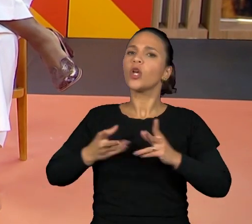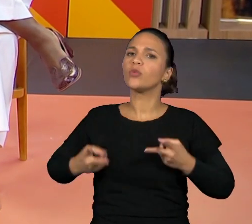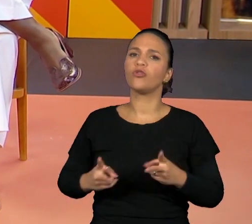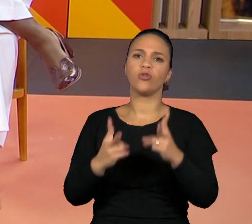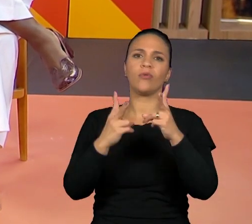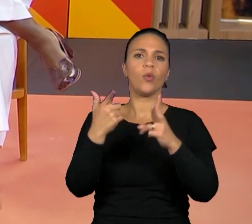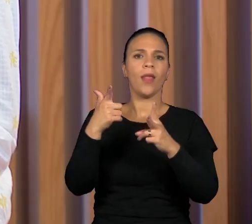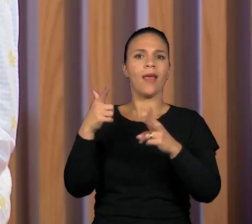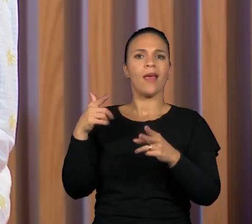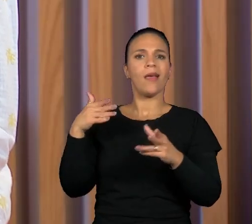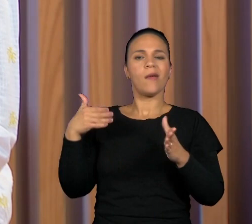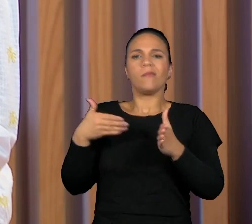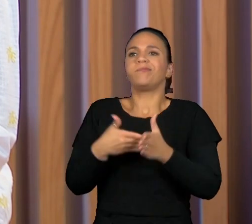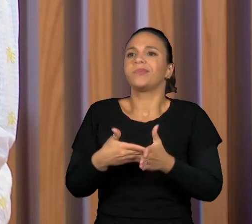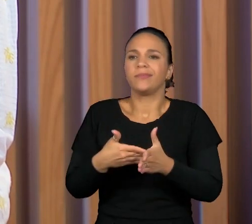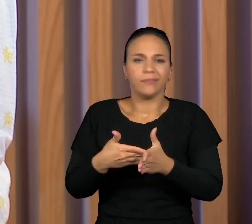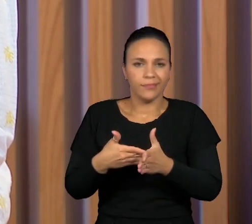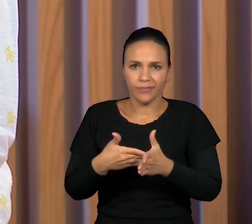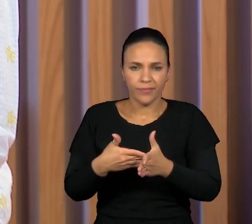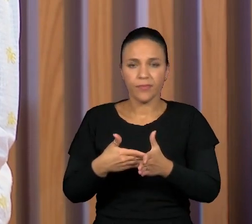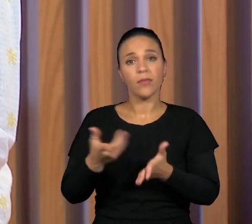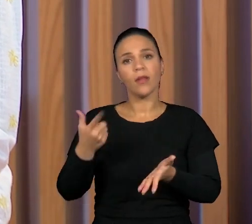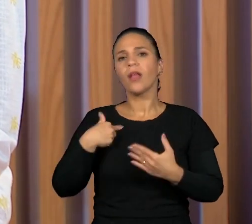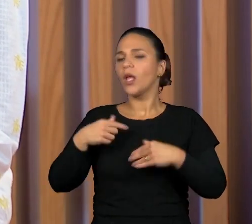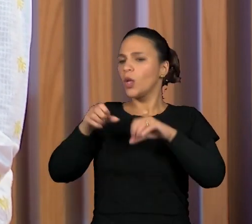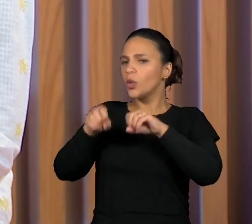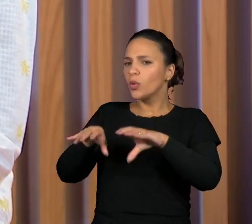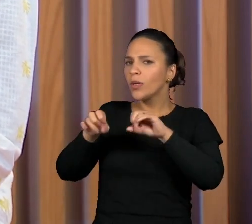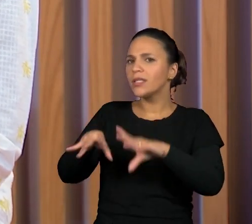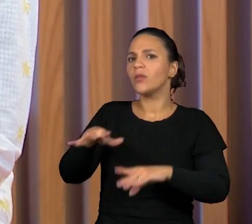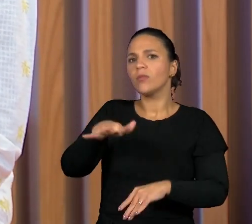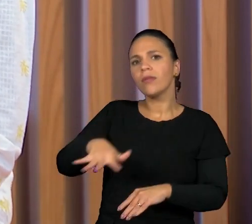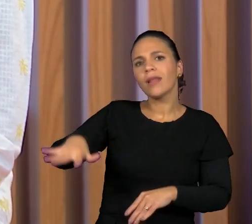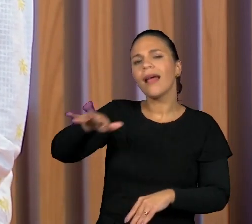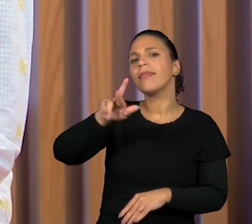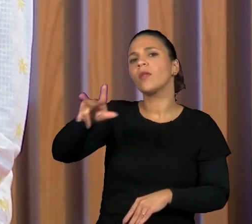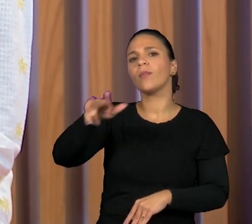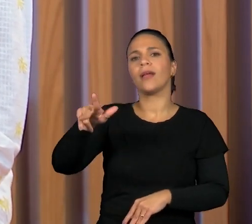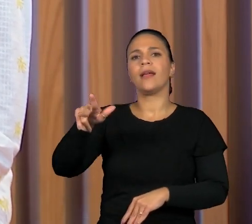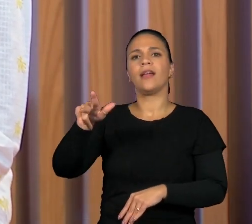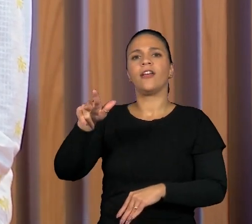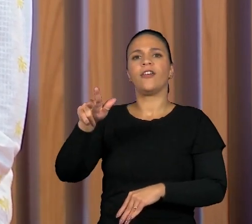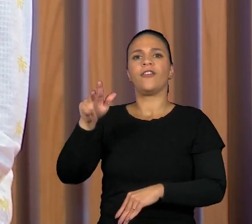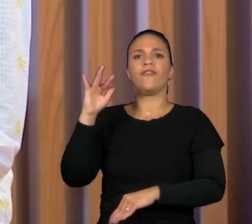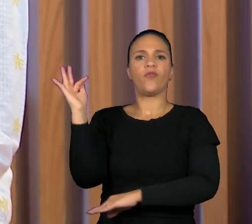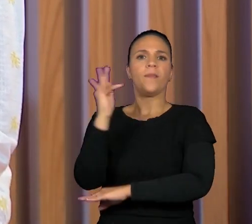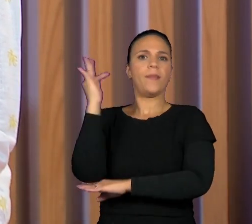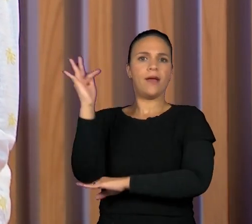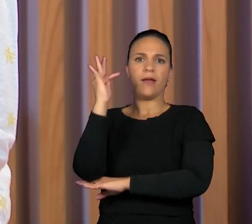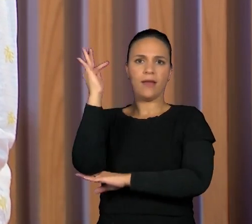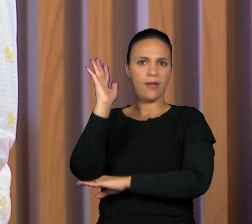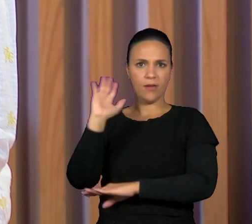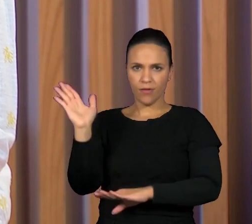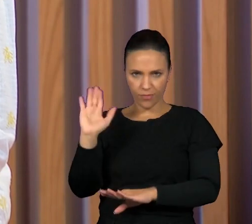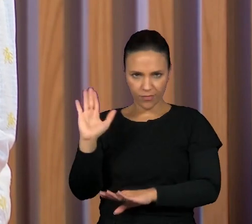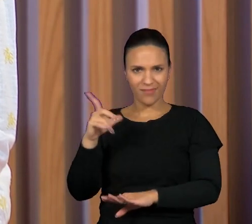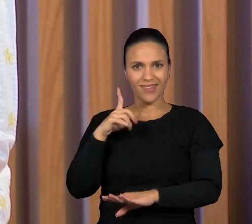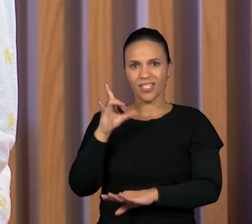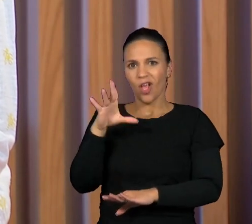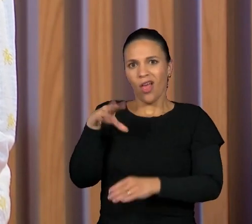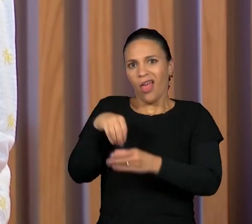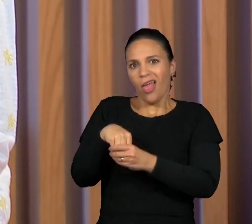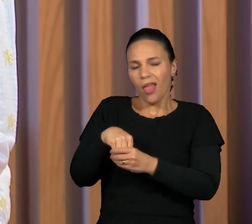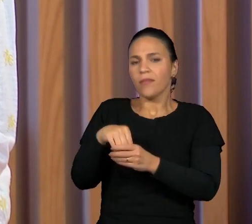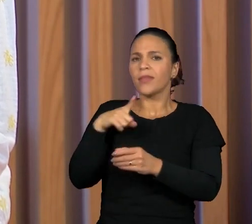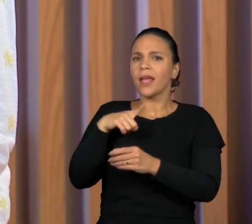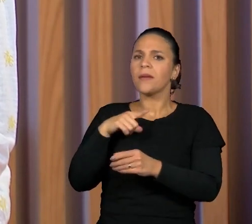né? Porque a gente trabalha com a educação no campo não formal, né? Então, para além das efemérides. Um